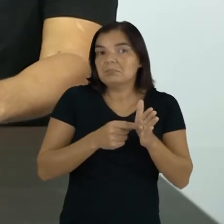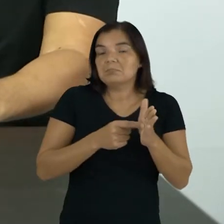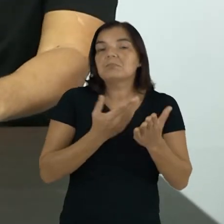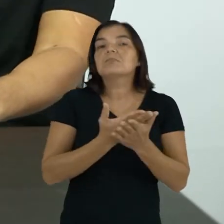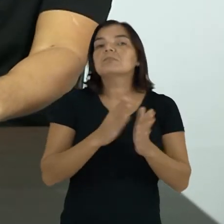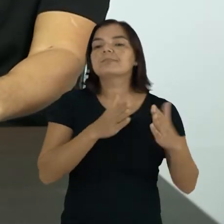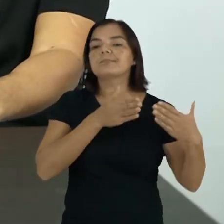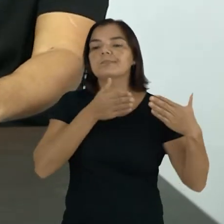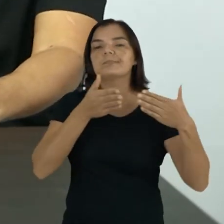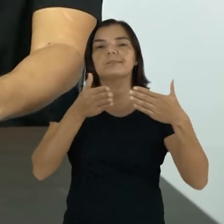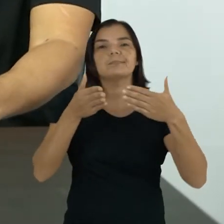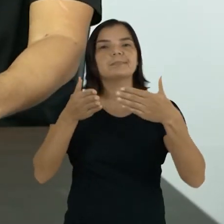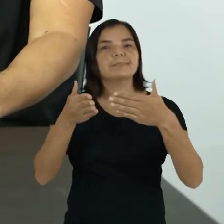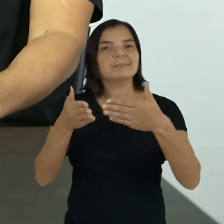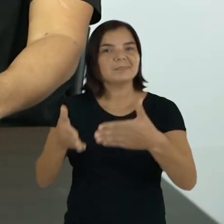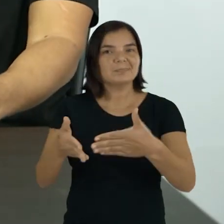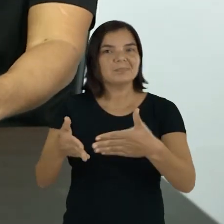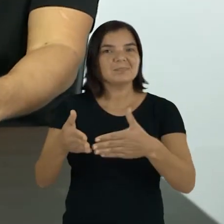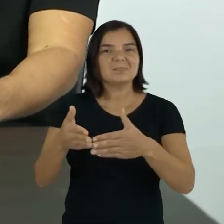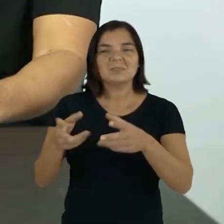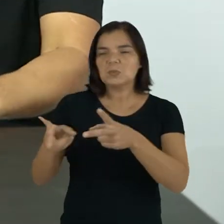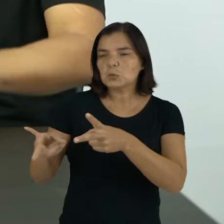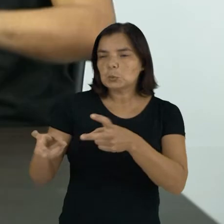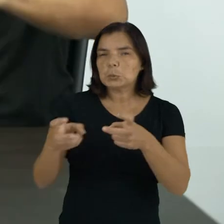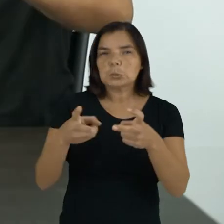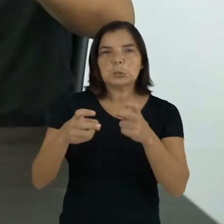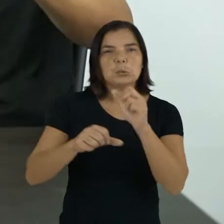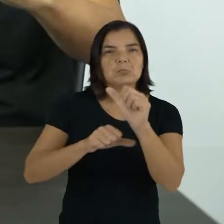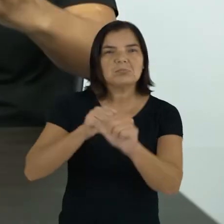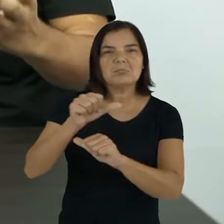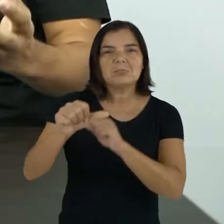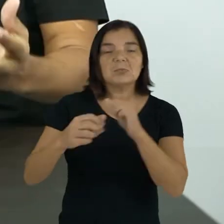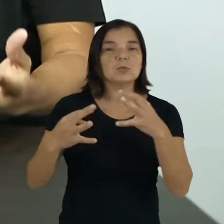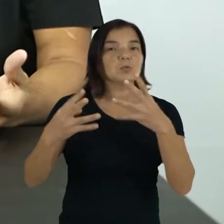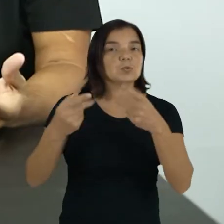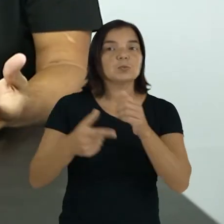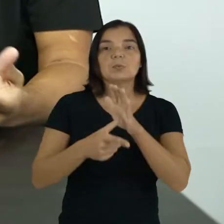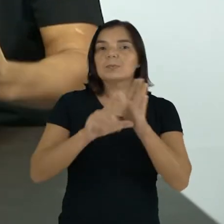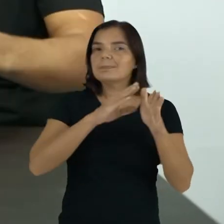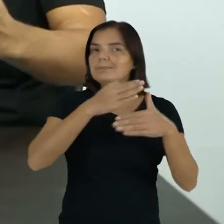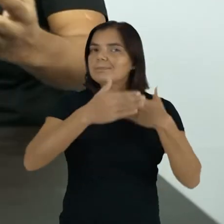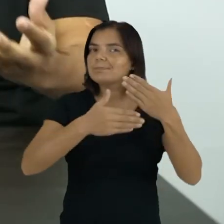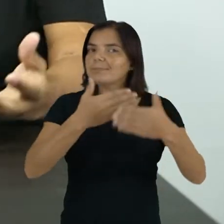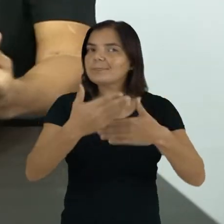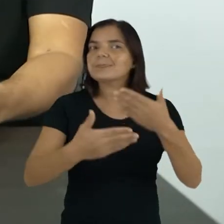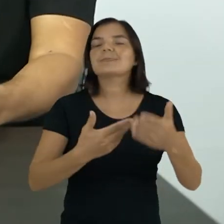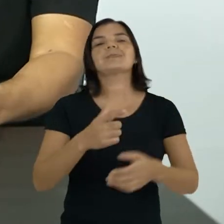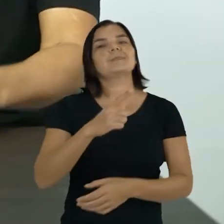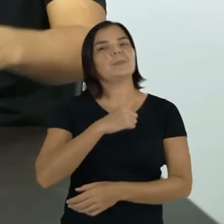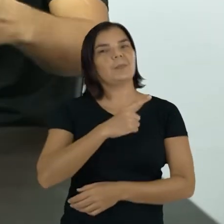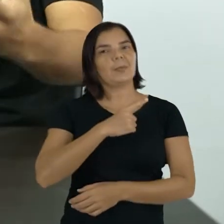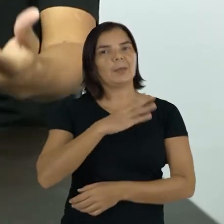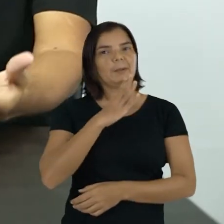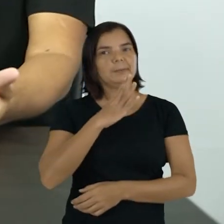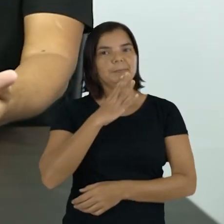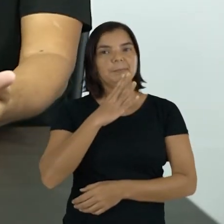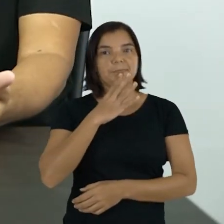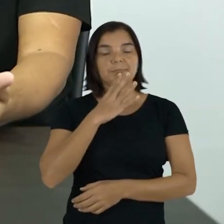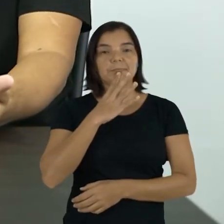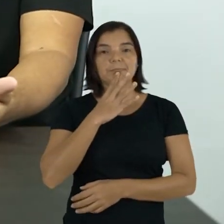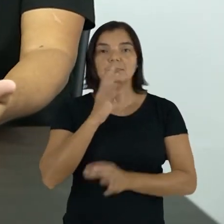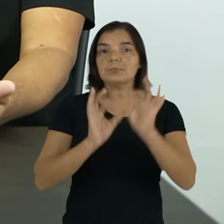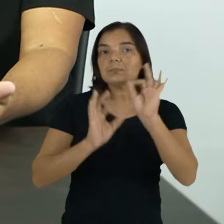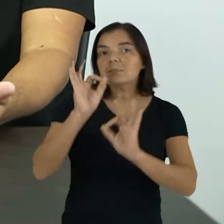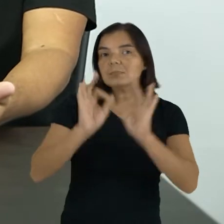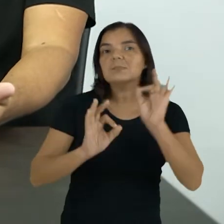acabou então chegando no território, acabou explorando. Antes de todo esse processo, né, que nós conhecemos de formação do Estado